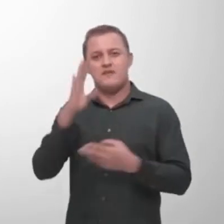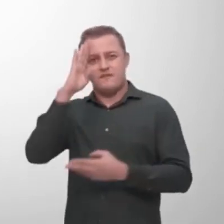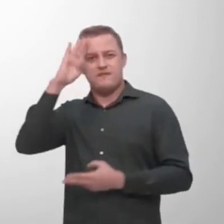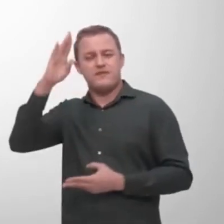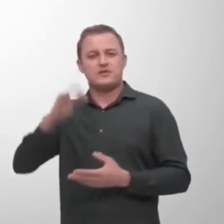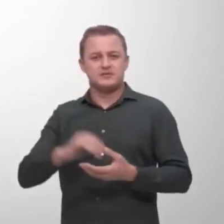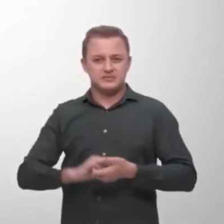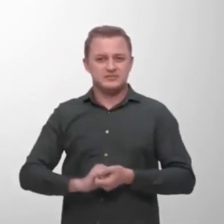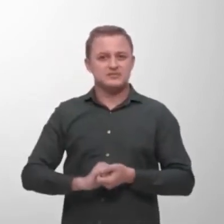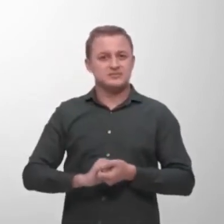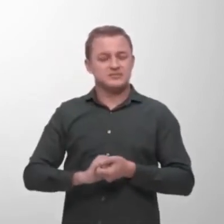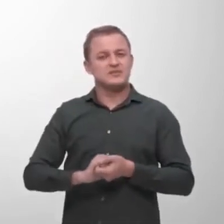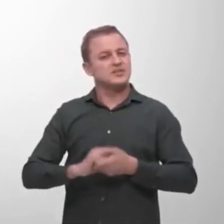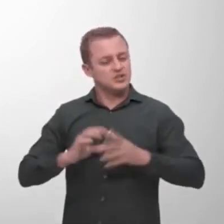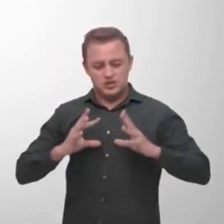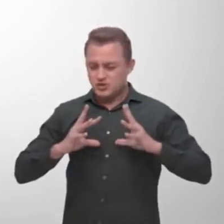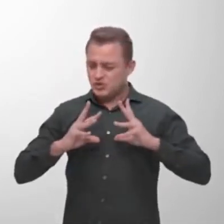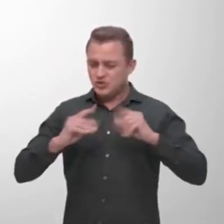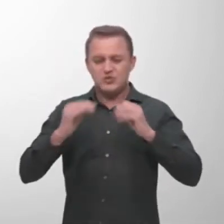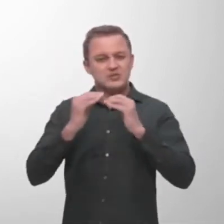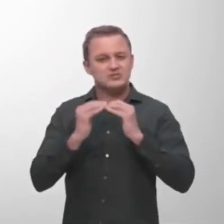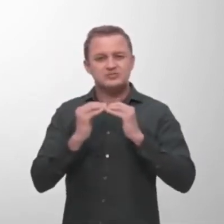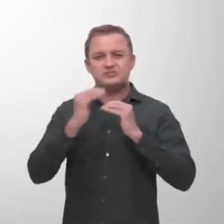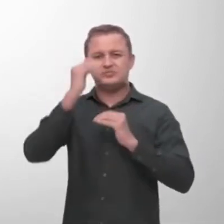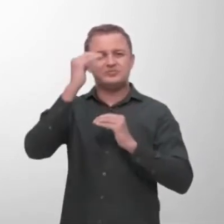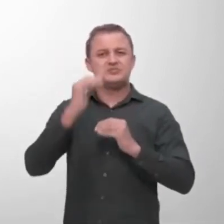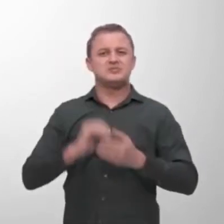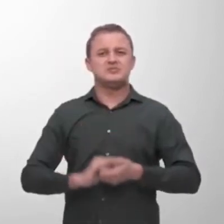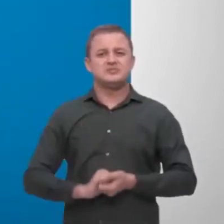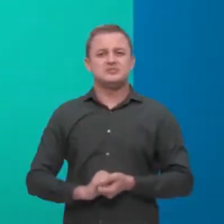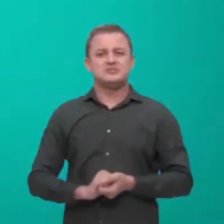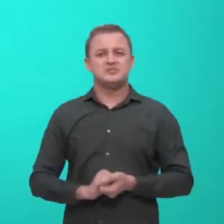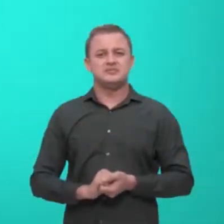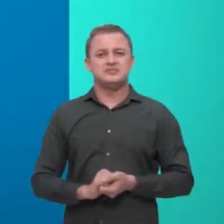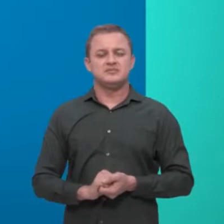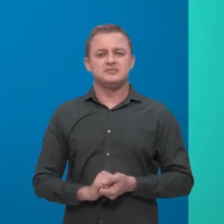força em ângulos retos para todas as superfícies.